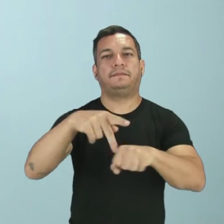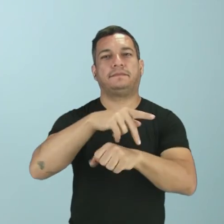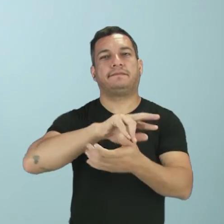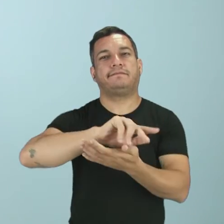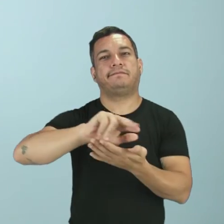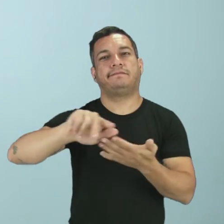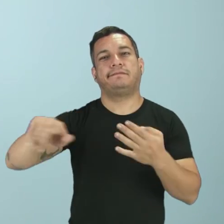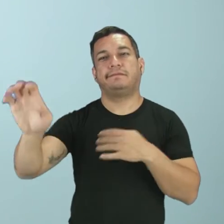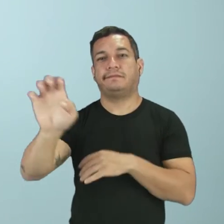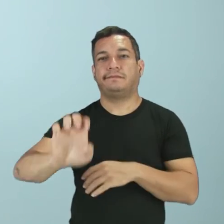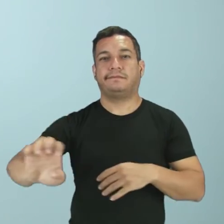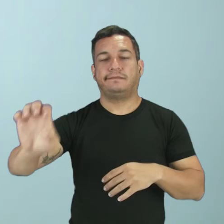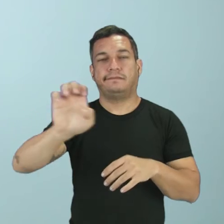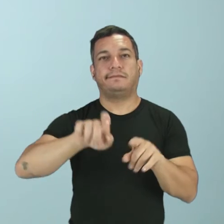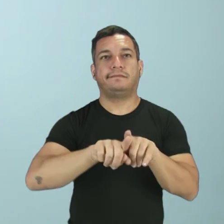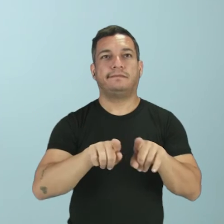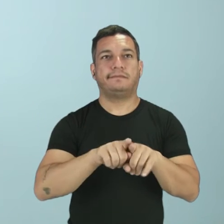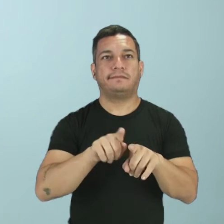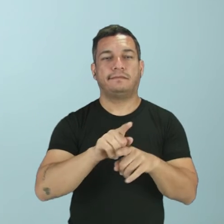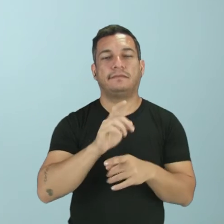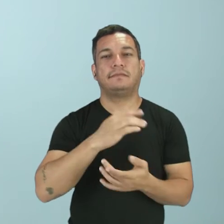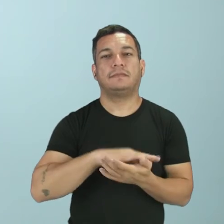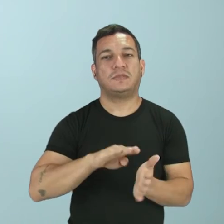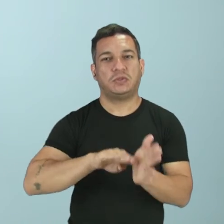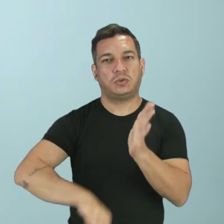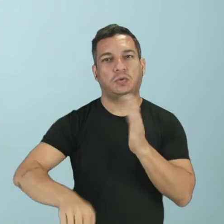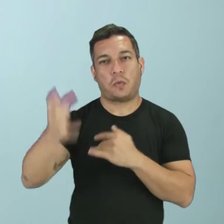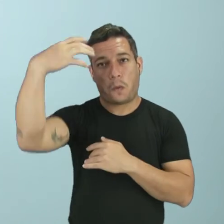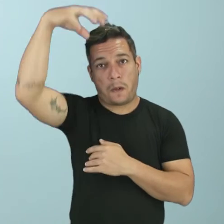Europa, derrubou um rei, né?